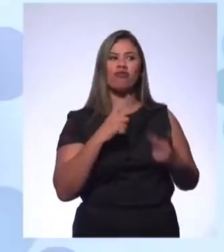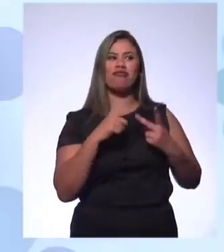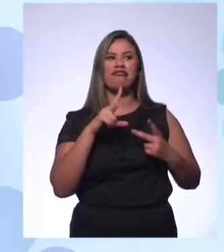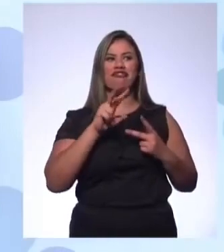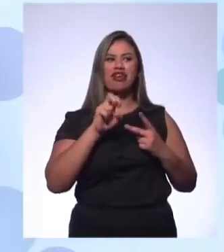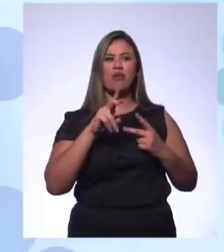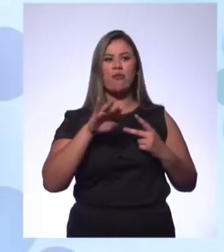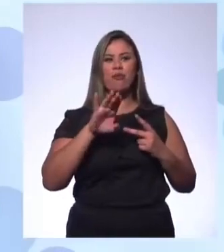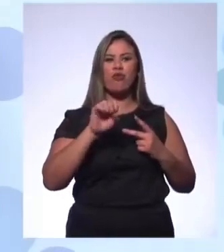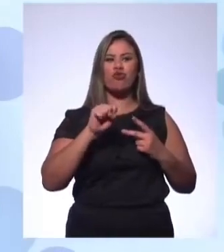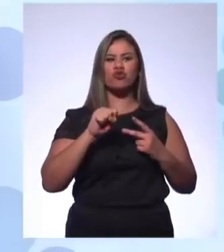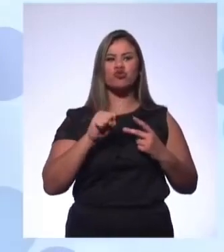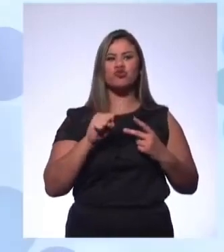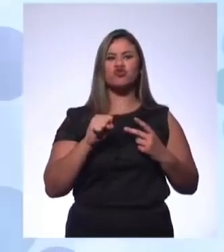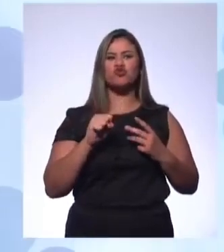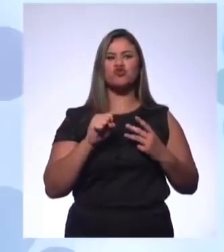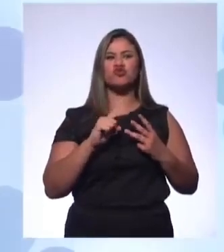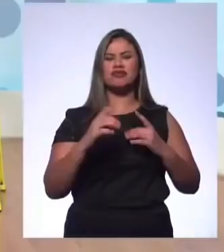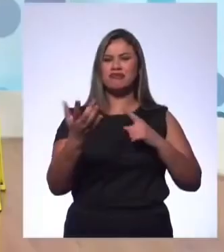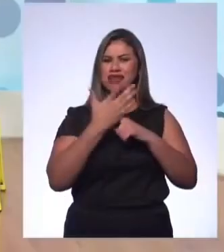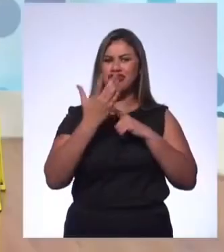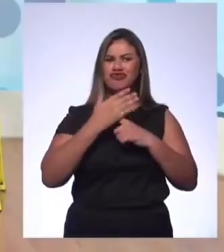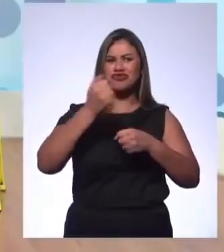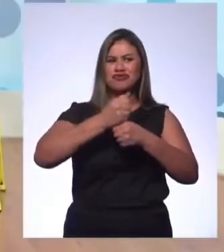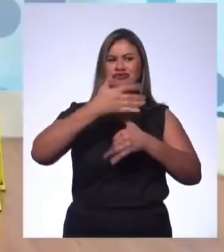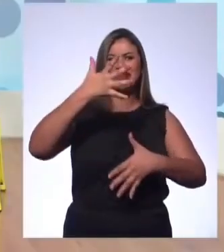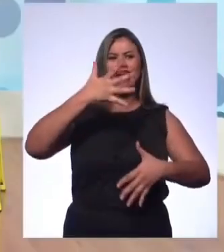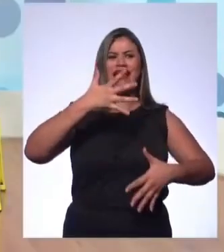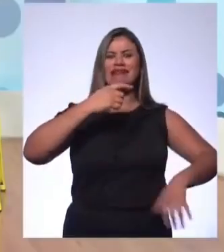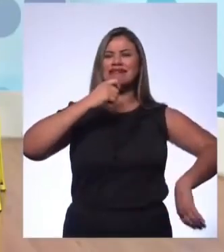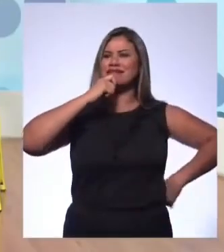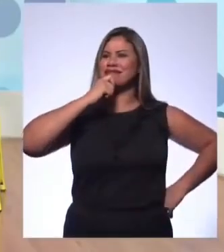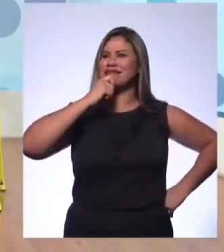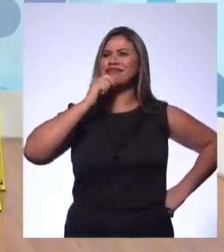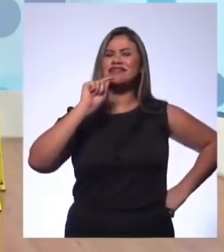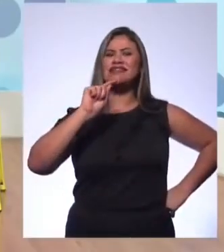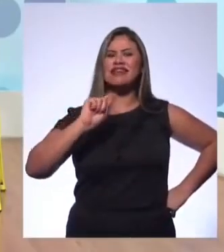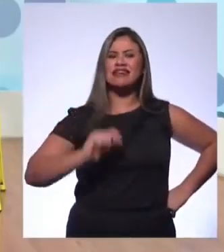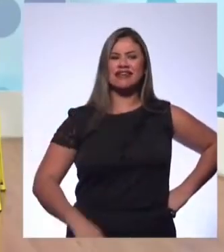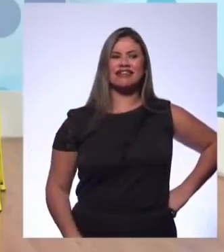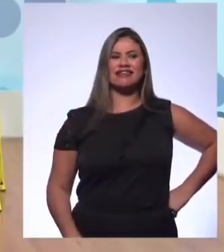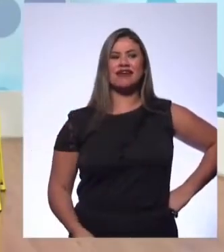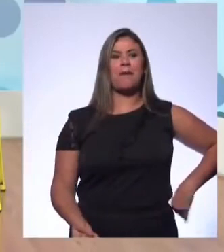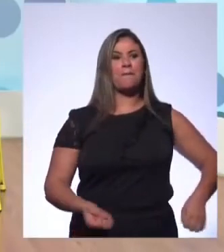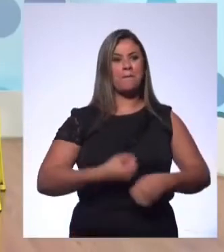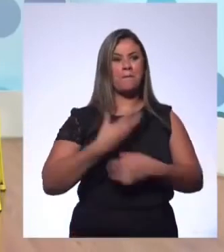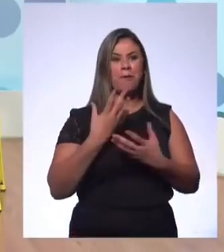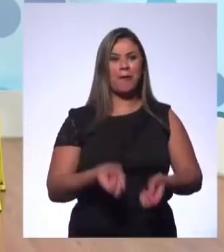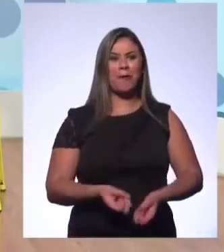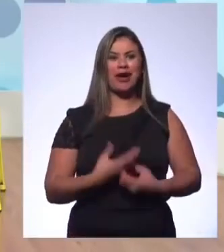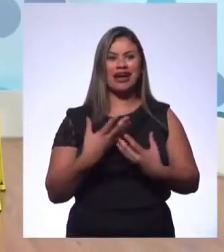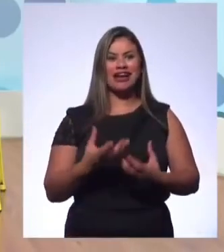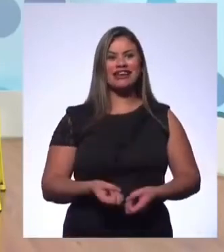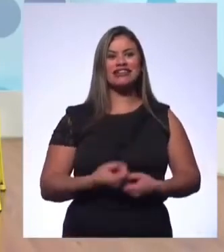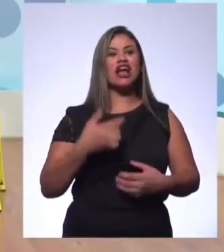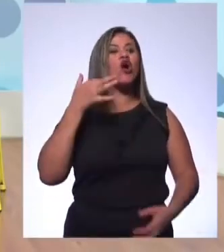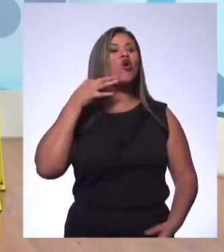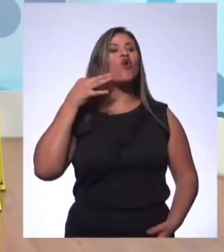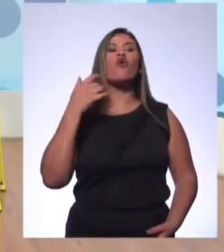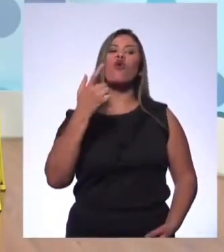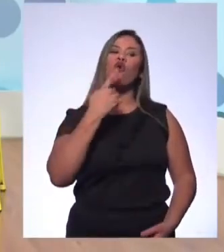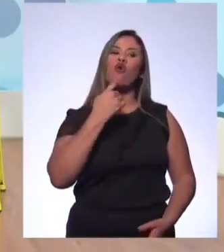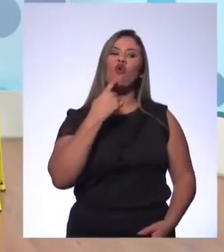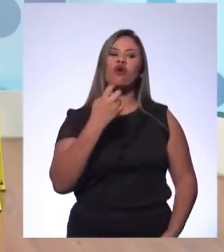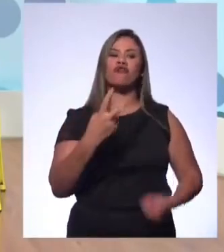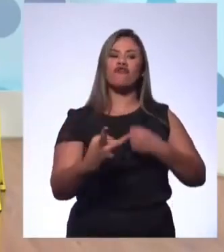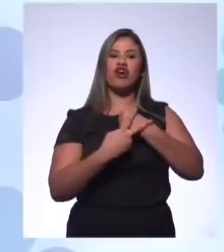verboso. Ajuda aqui, gente. Pera aí. É um poeta. É um poeta, gente. Ruivo,